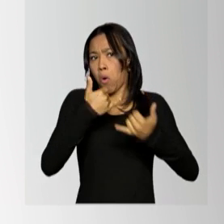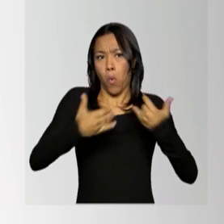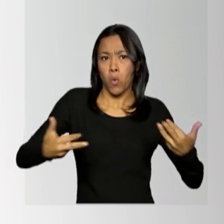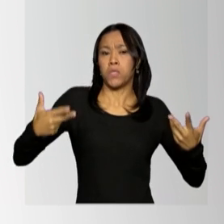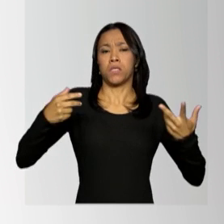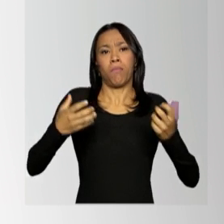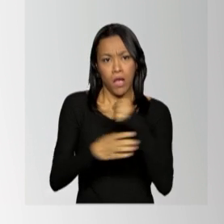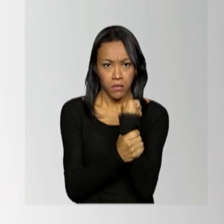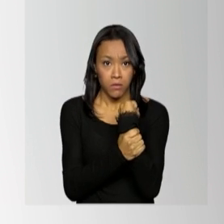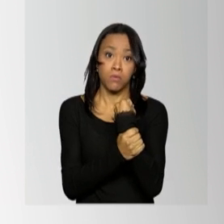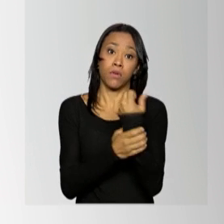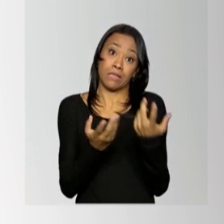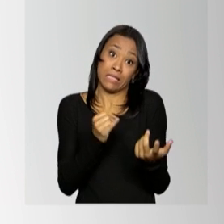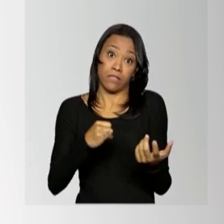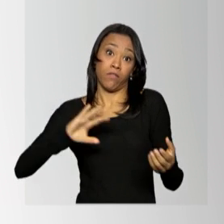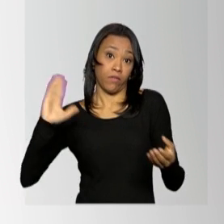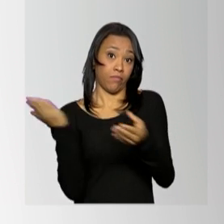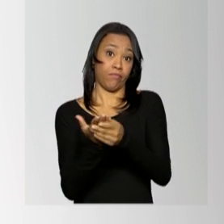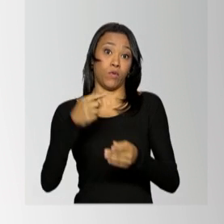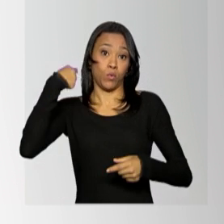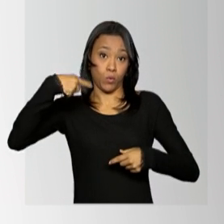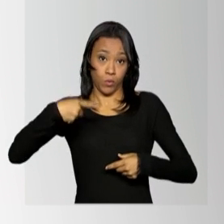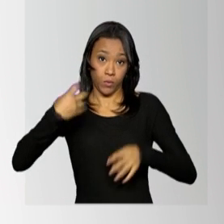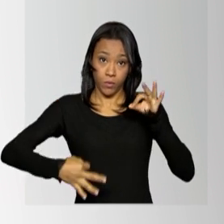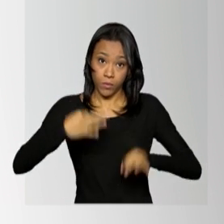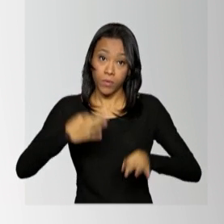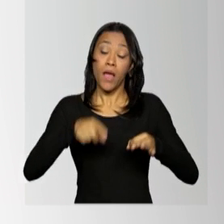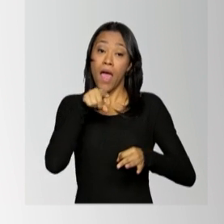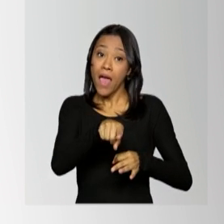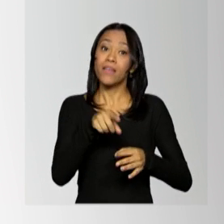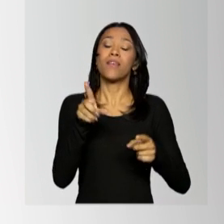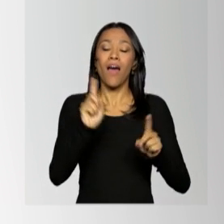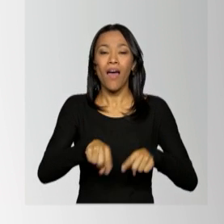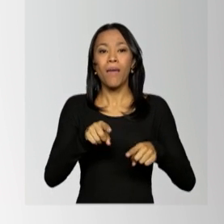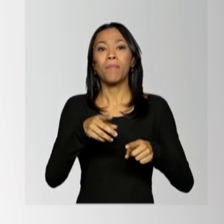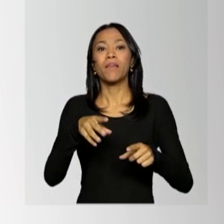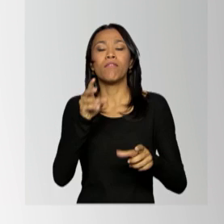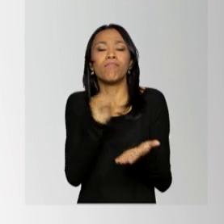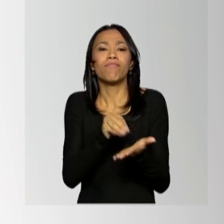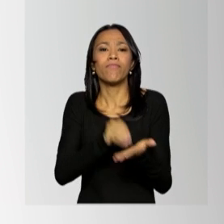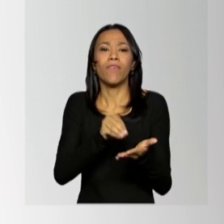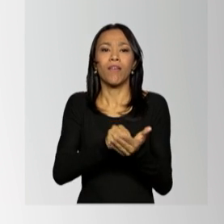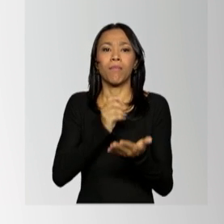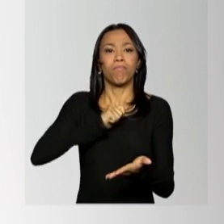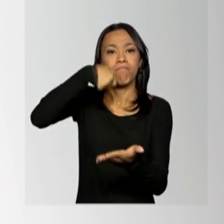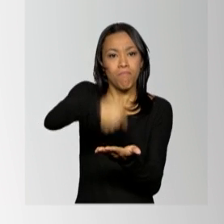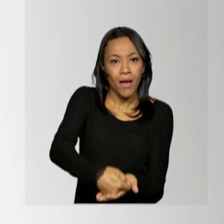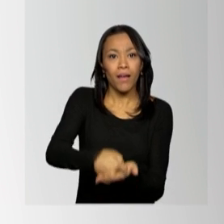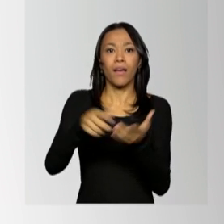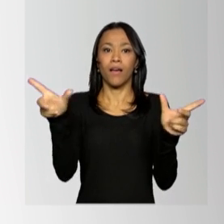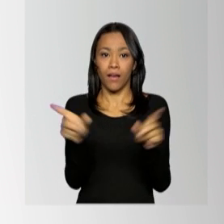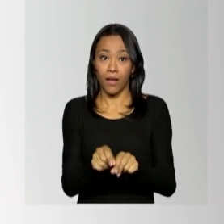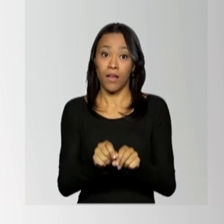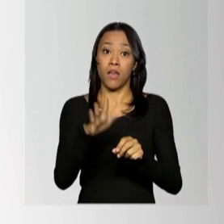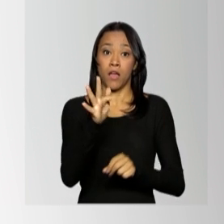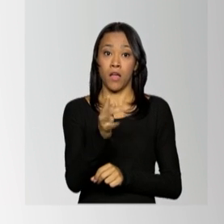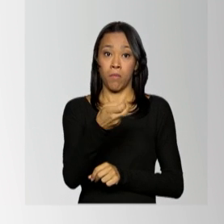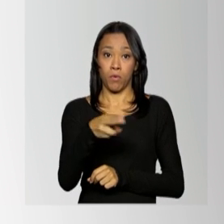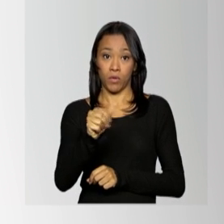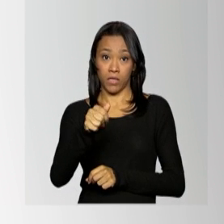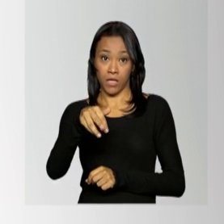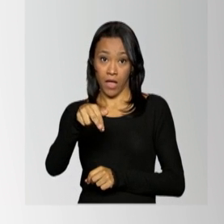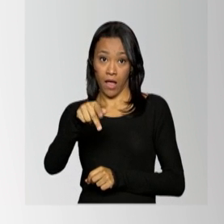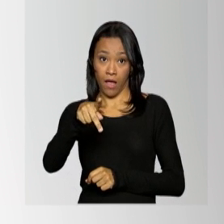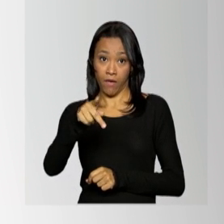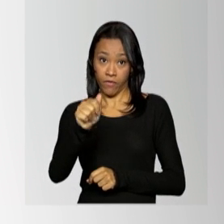houver cobrança judicial. A medida beneficia produtores em débito com o Programa Nacional de Fortalecimento da Agricultura Familiar da